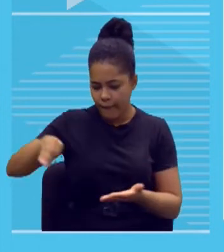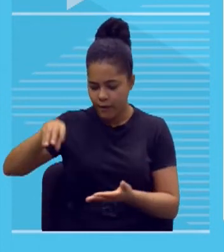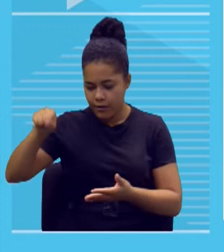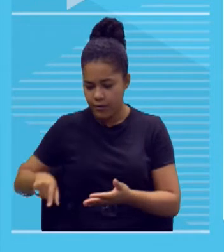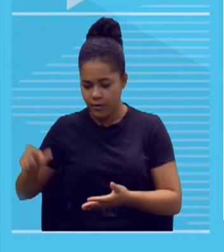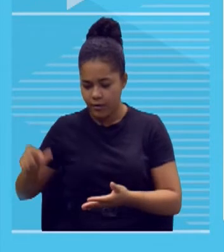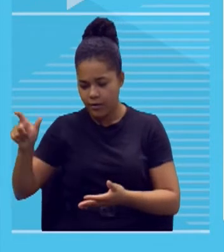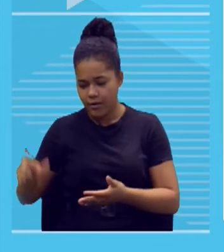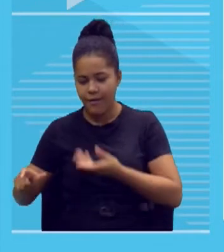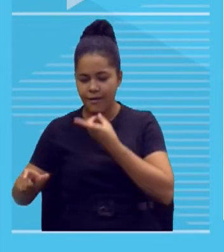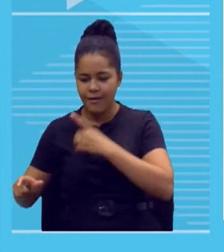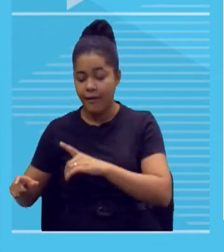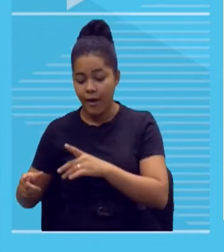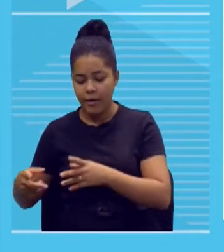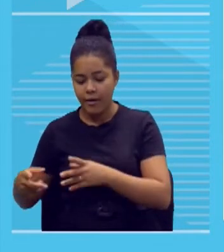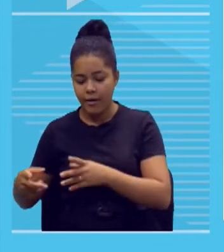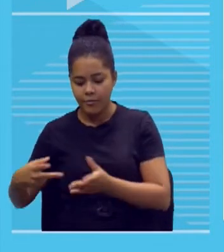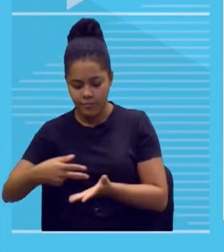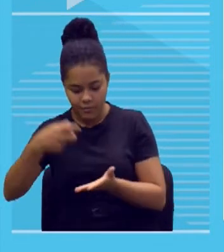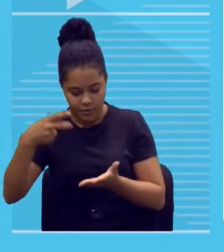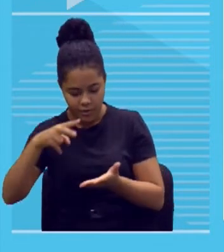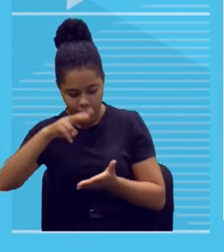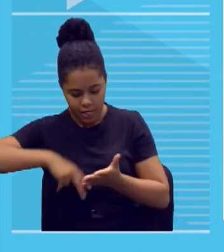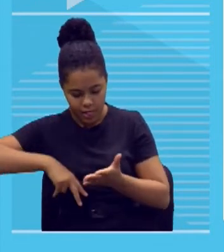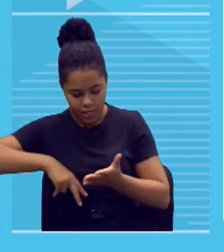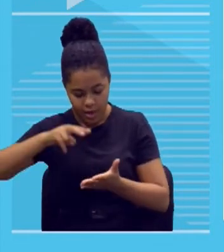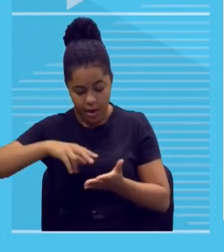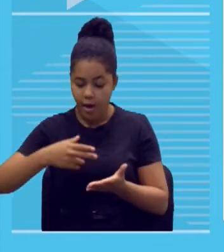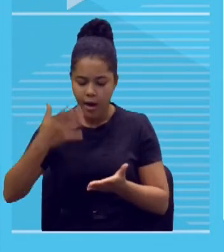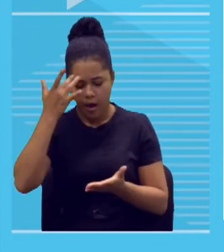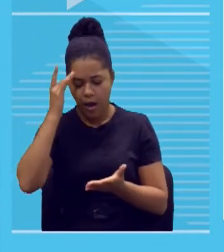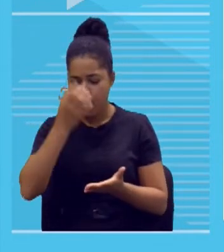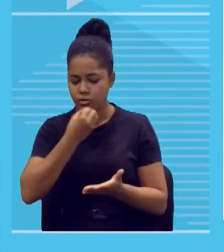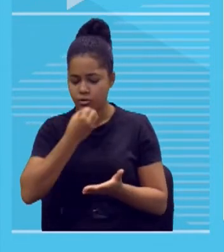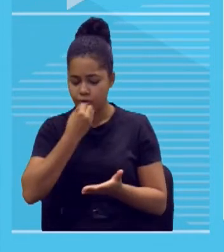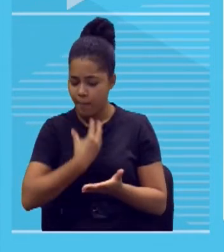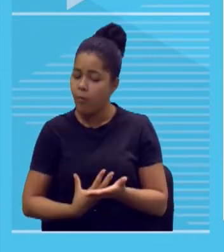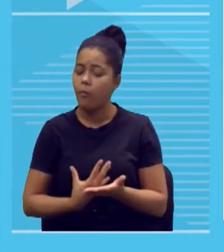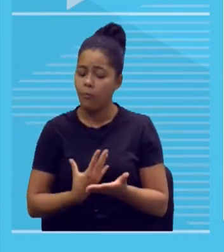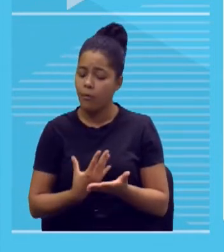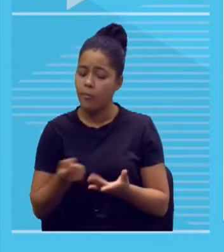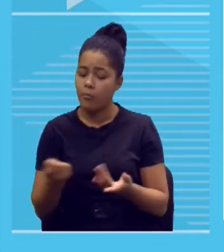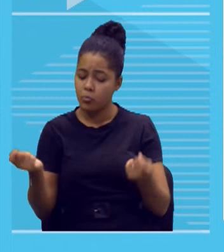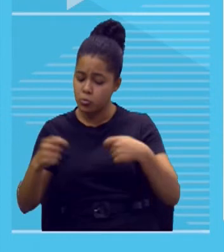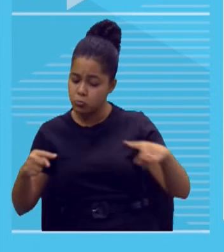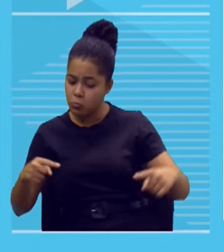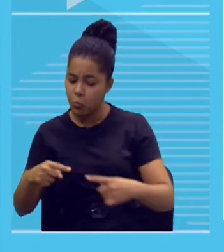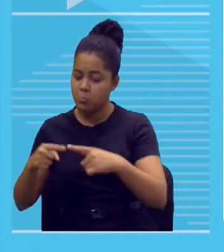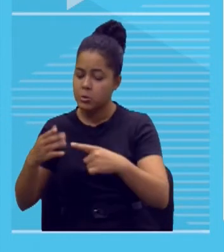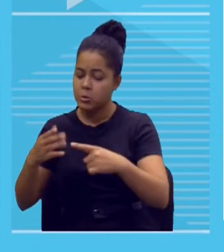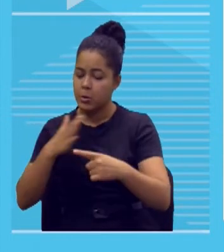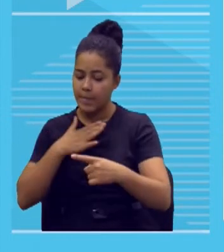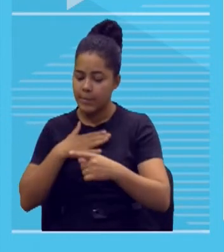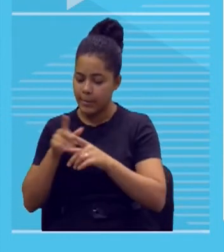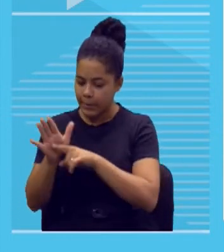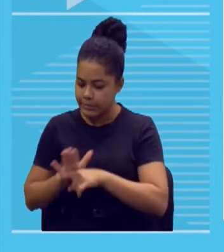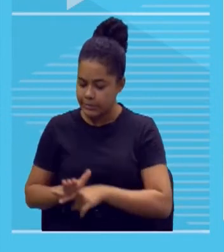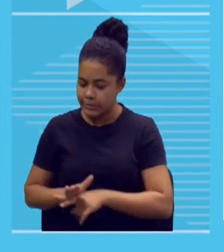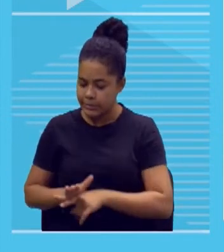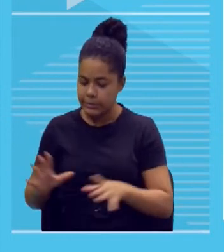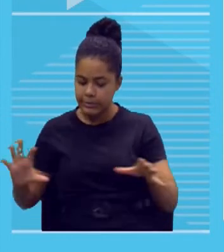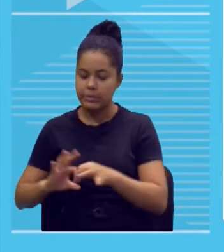olhada de ser que eu acho que isso aqui dá para encaixar certinho ou que eu tô querendo ali que da minha teoria tanto que a gente sabe